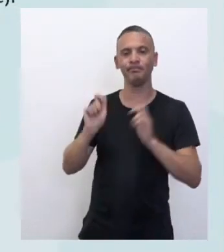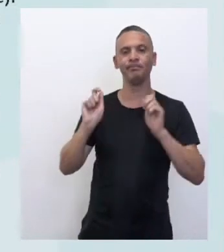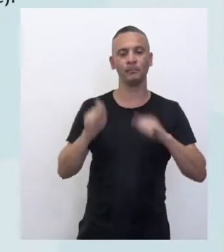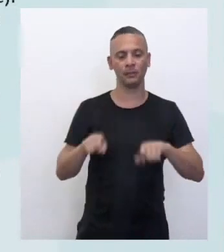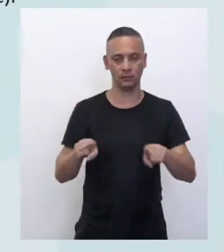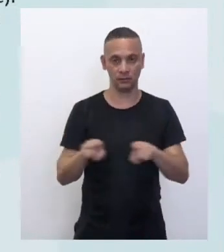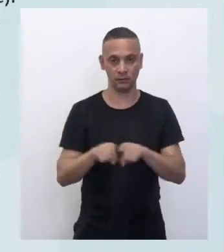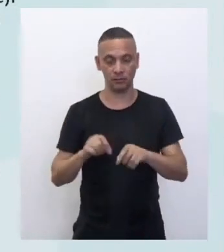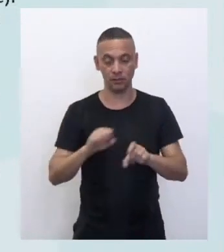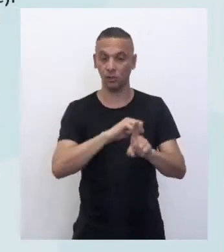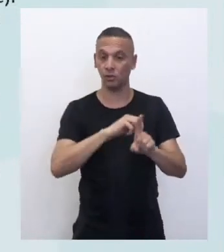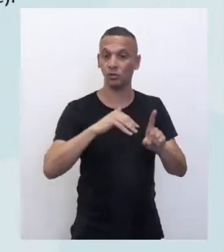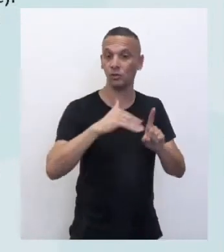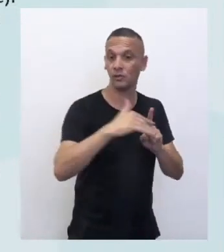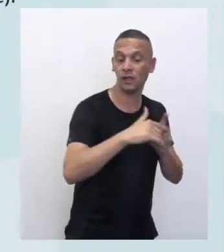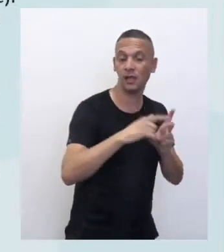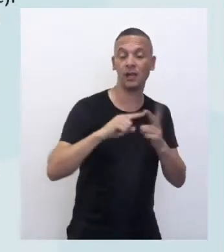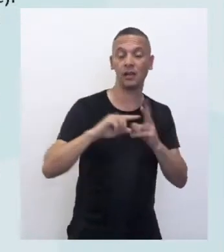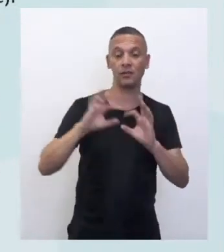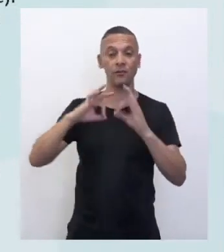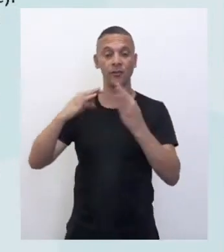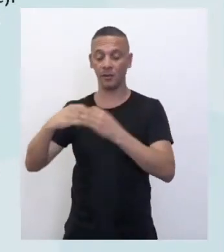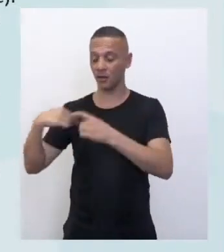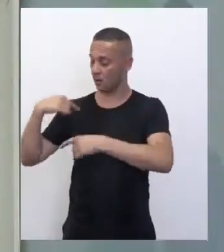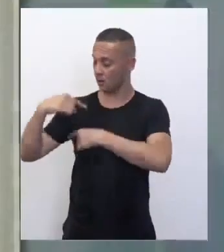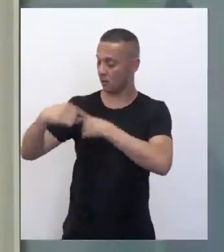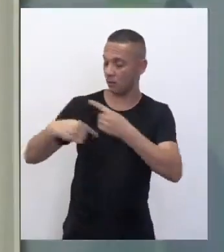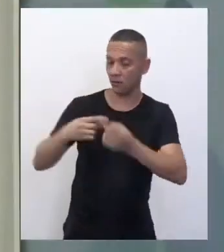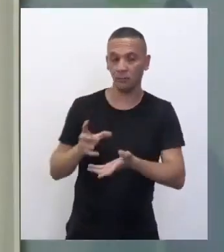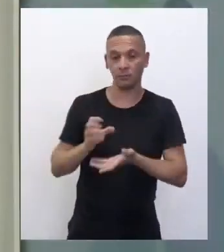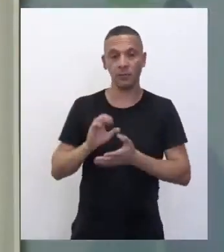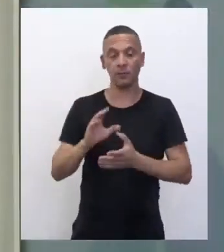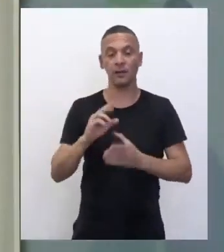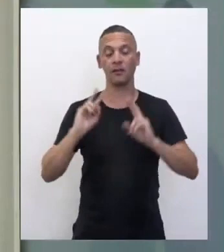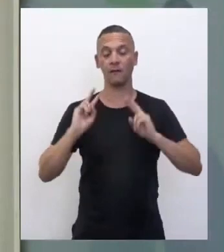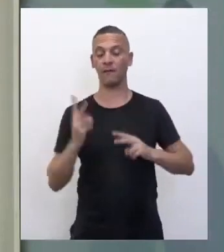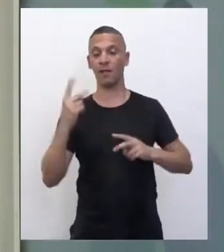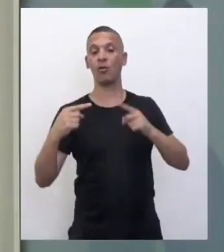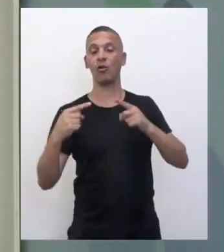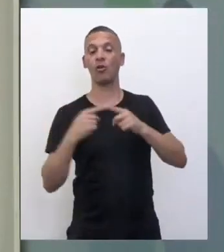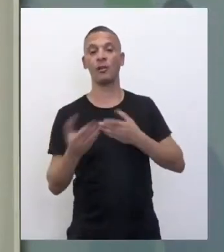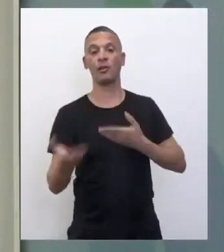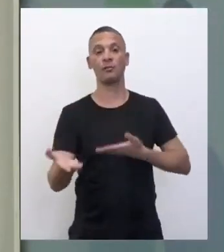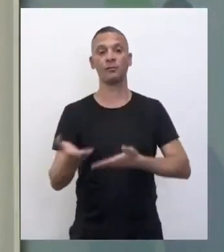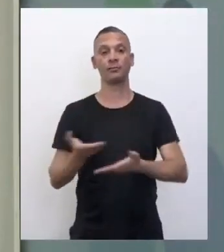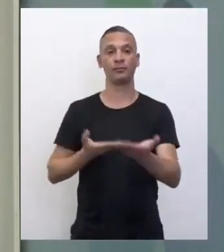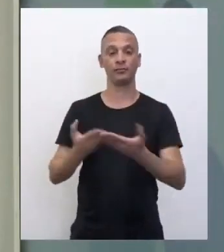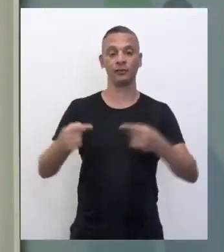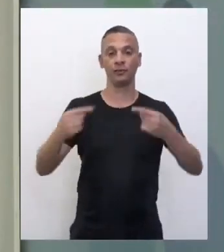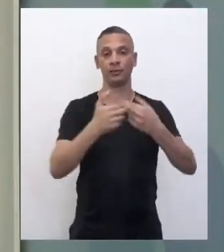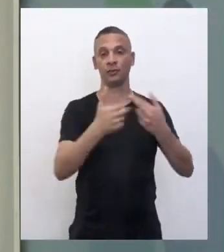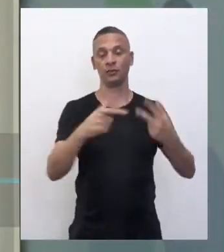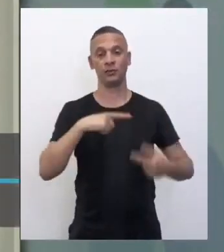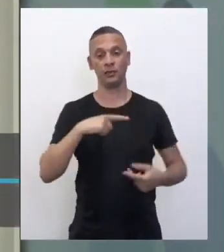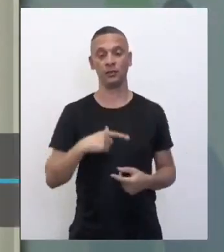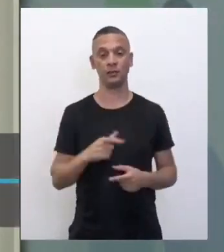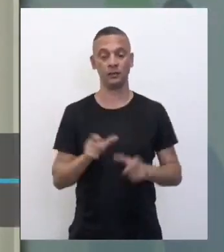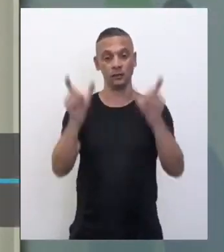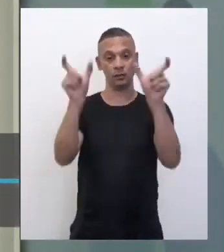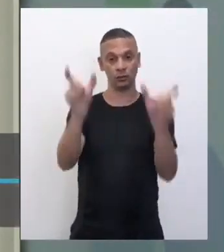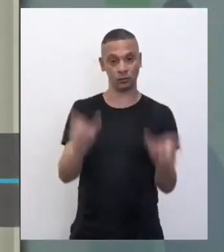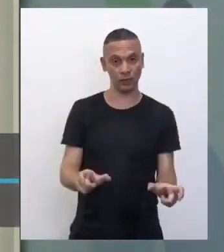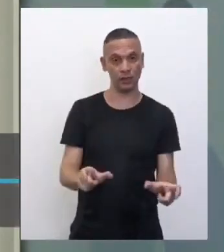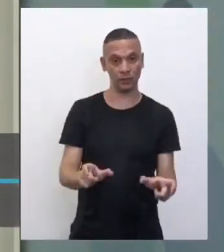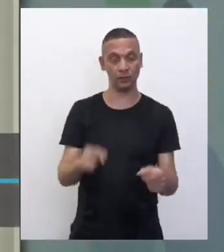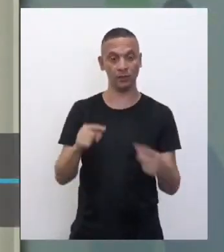da sociedade, herdamos das nossas relações, mas eles nascem da relação que um sujeito constrói com o objeto. Lembrando que sujeito é aquela